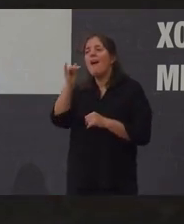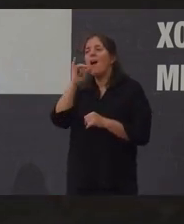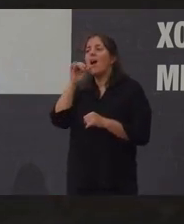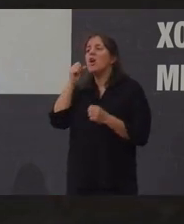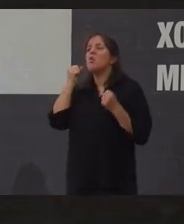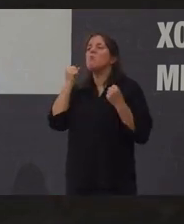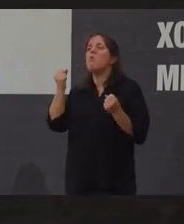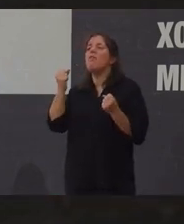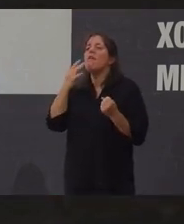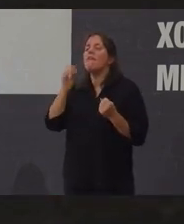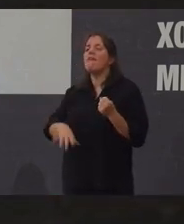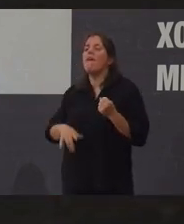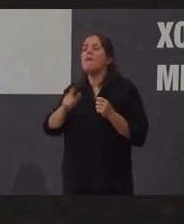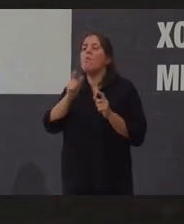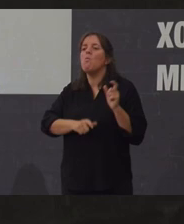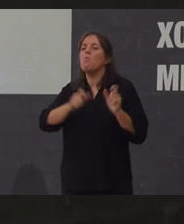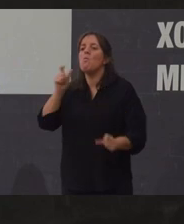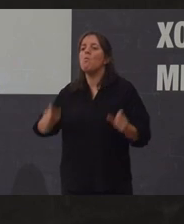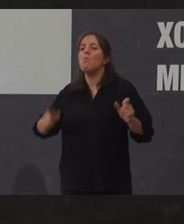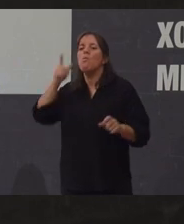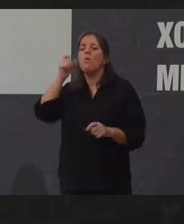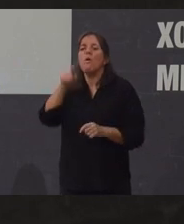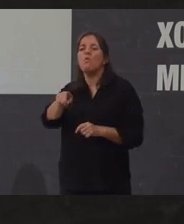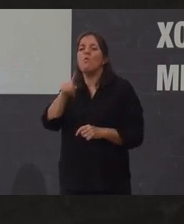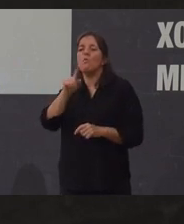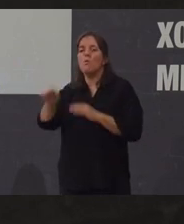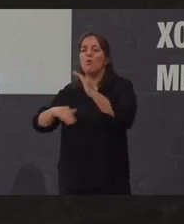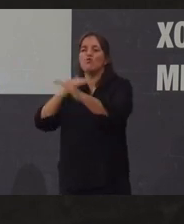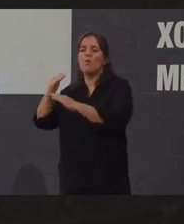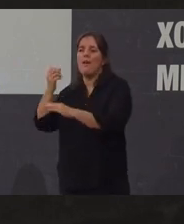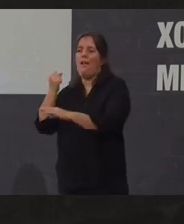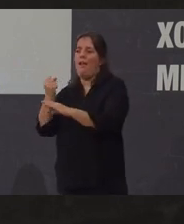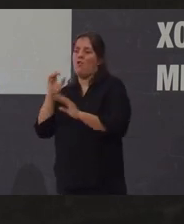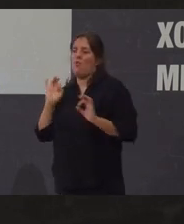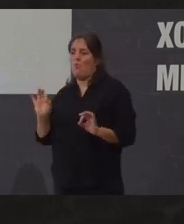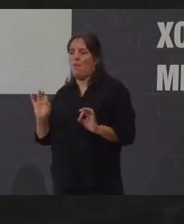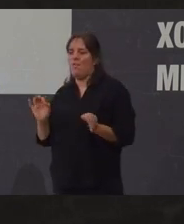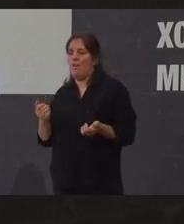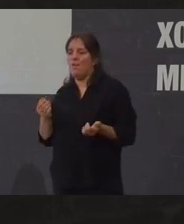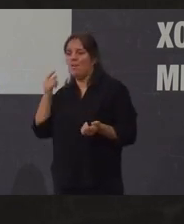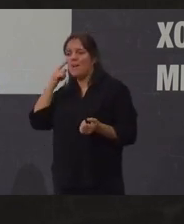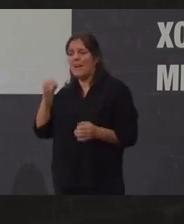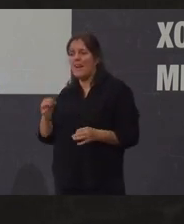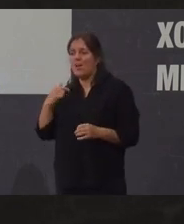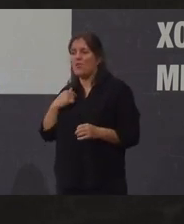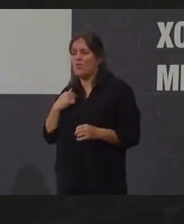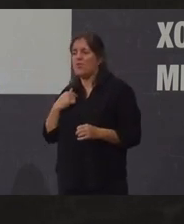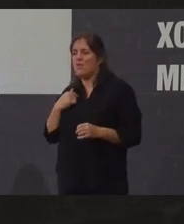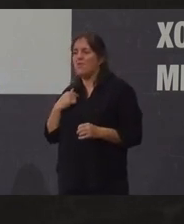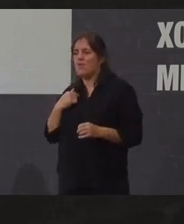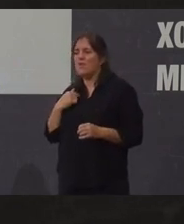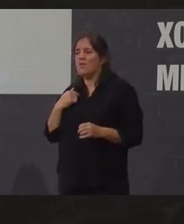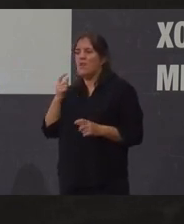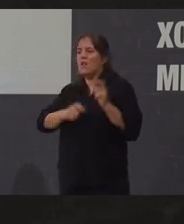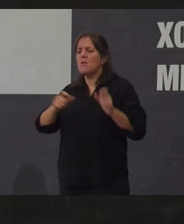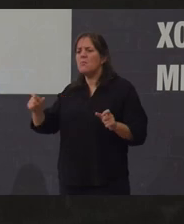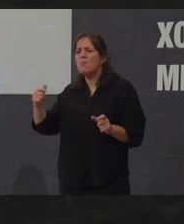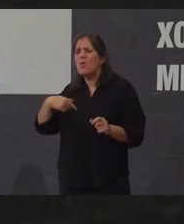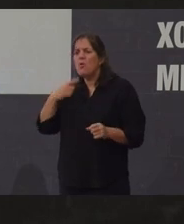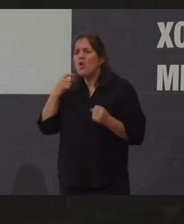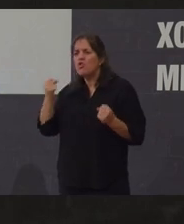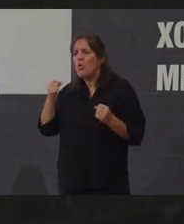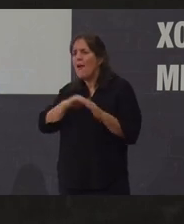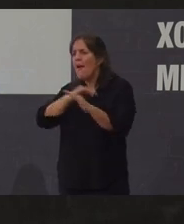poder no povo. O povo é soberano, creio eu. Porque é que, e o povo, sendo